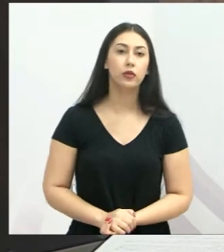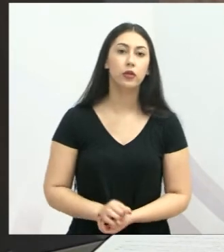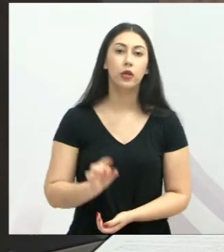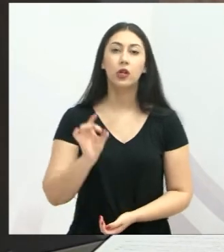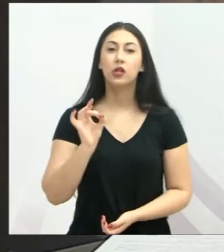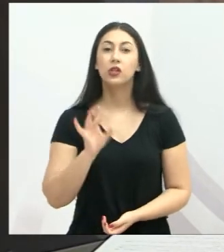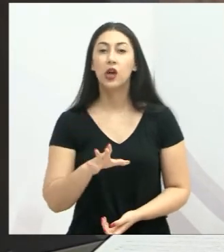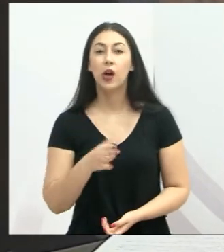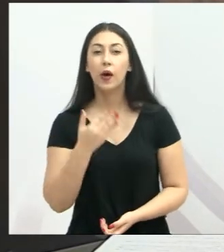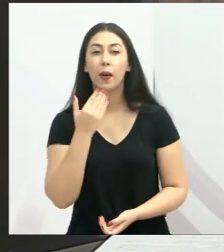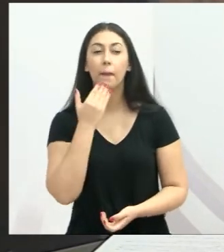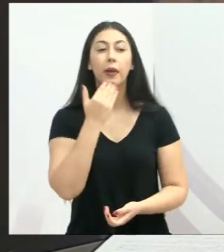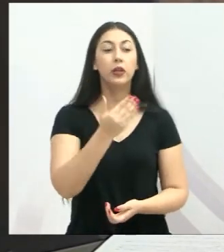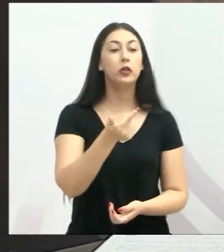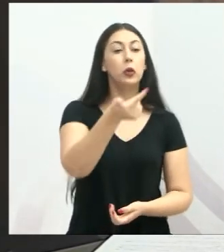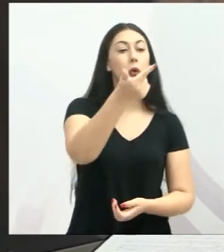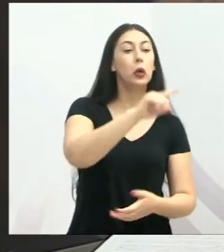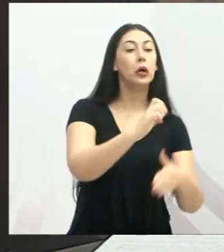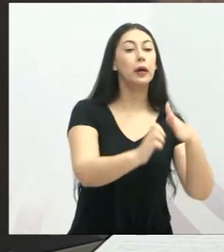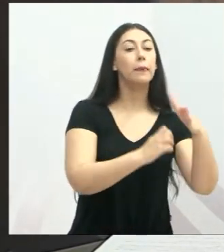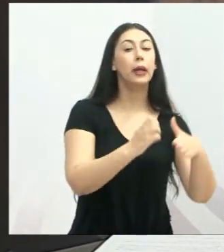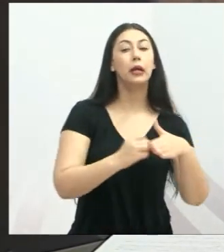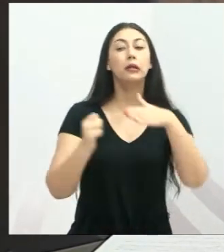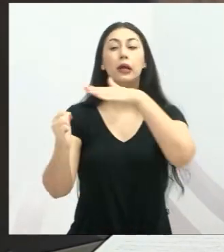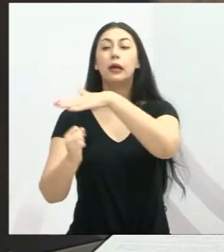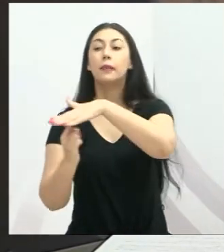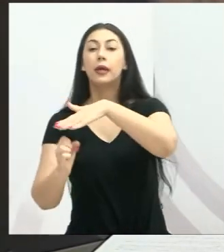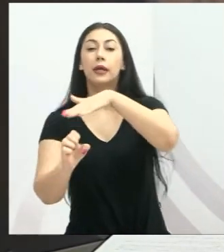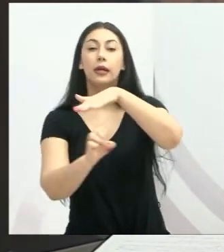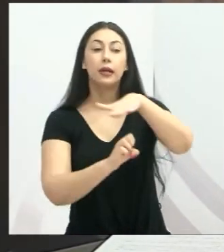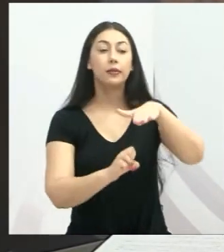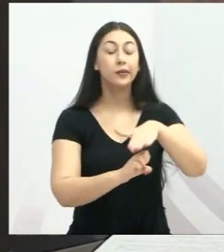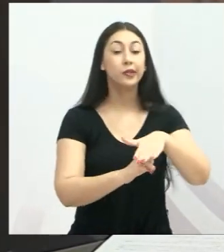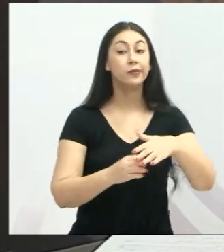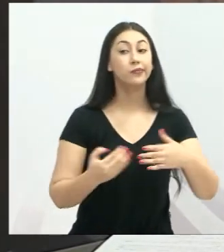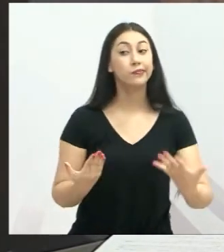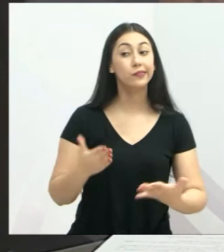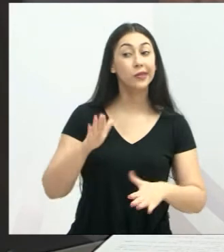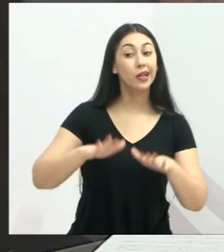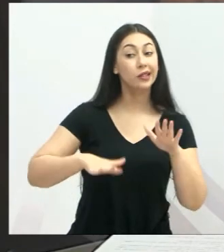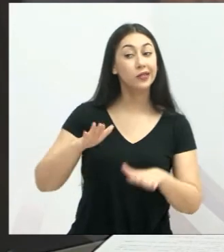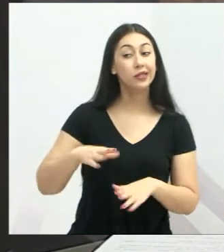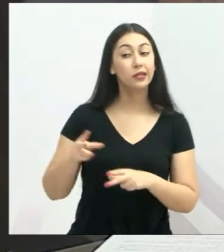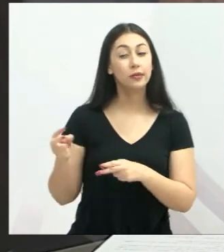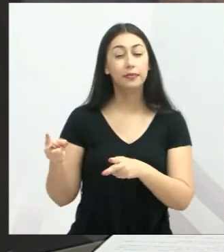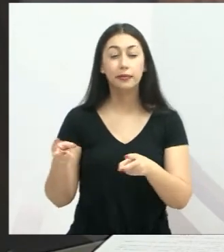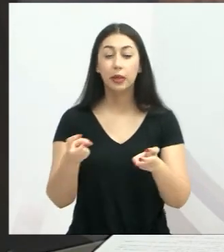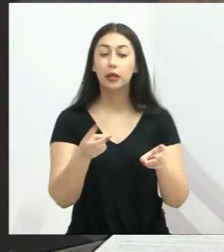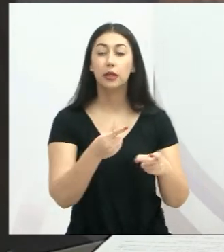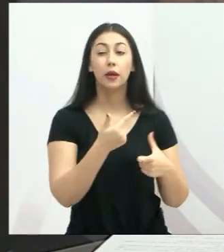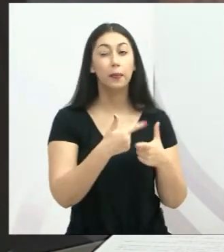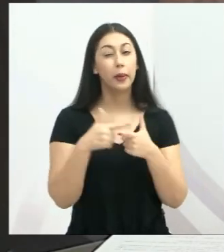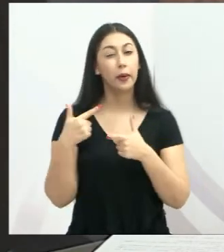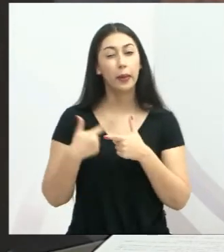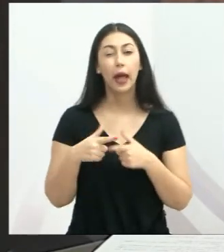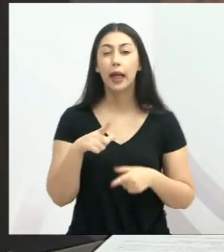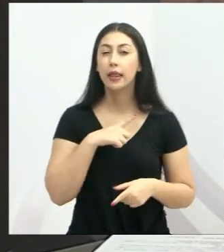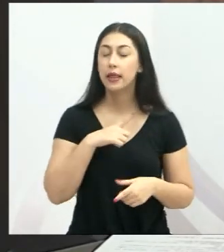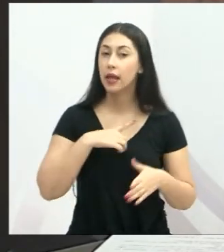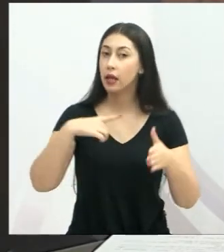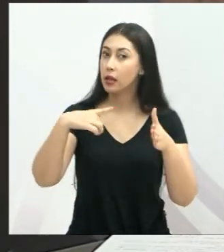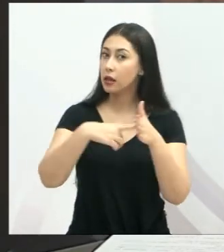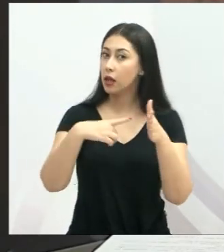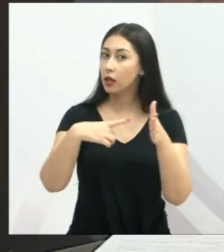de terceirização essa que muitas das vezes a gente está vendo problemas, tem chegado algumas denúncias na Câmara, que